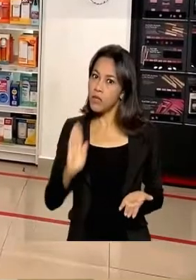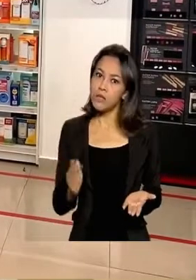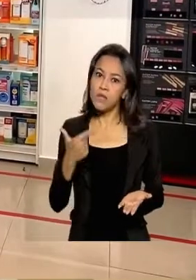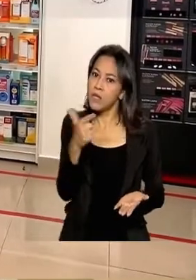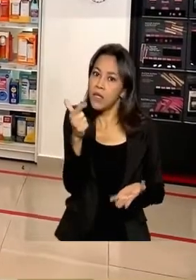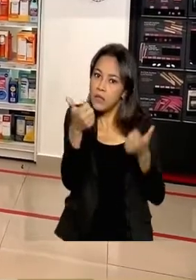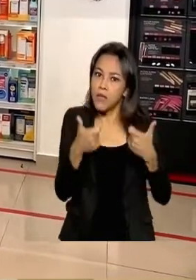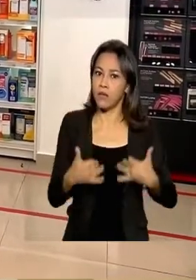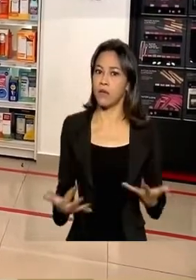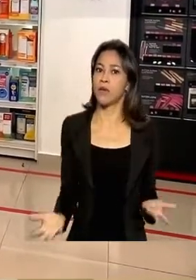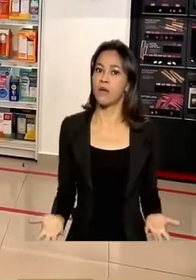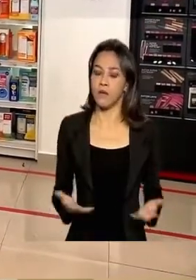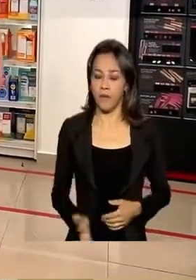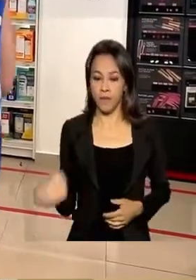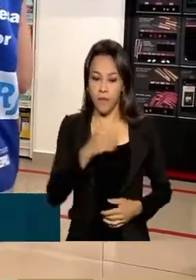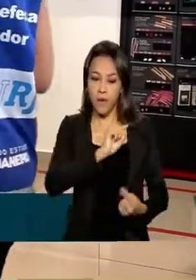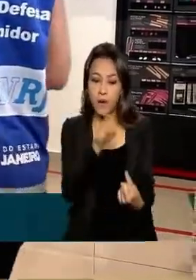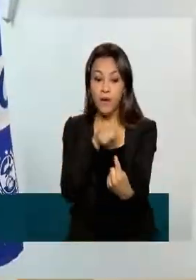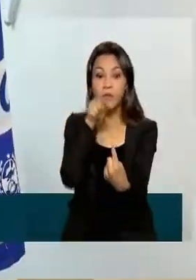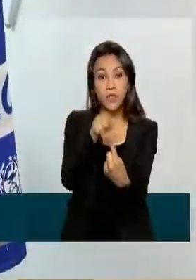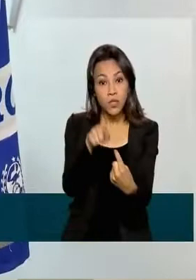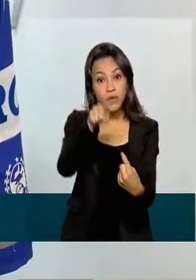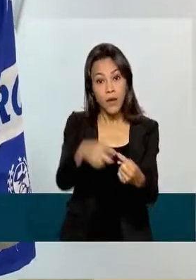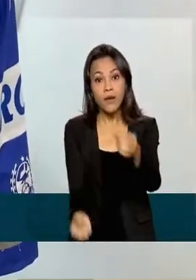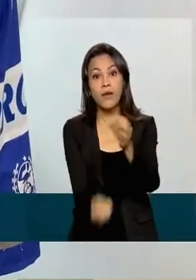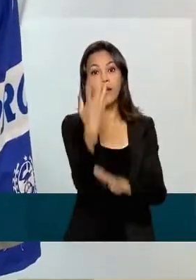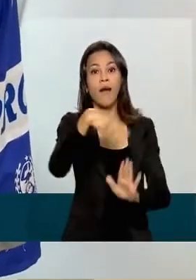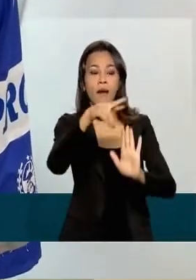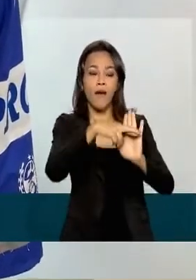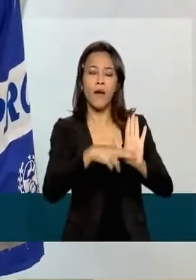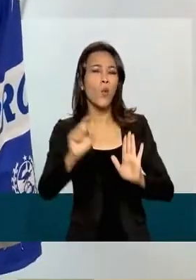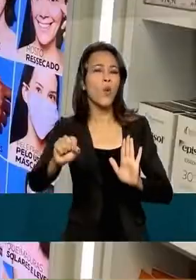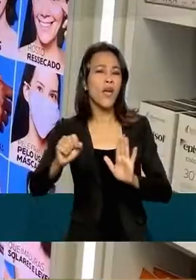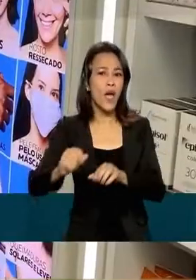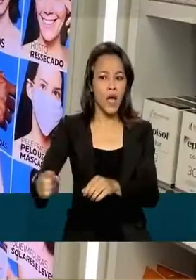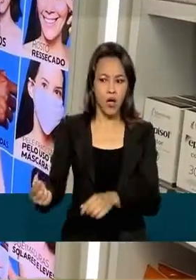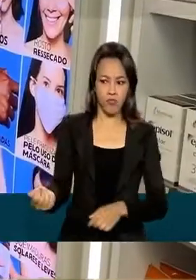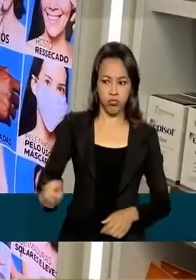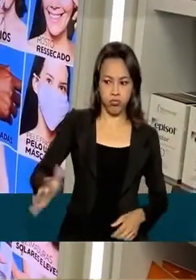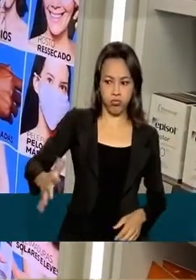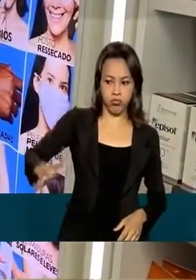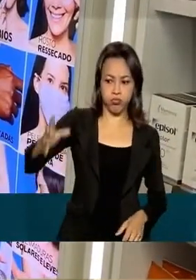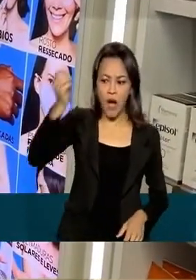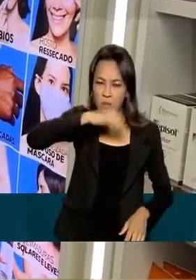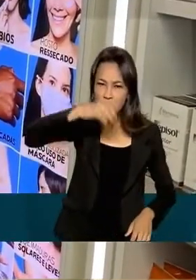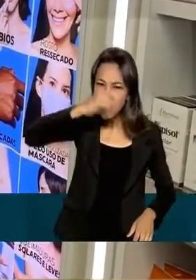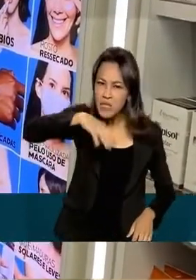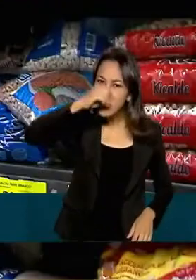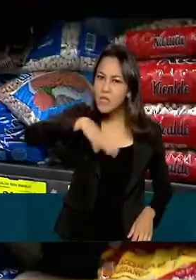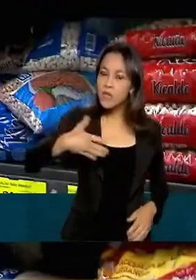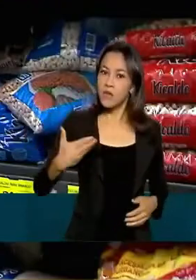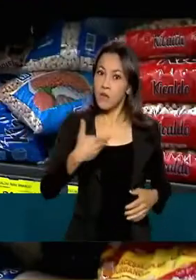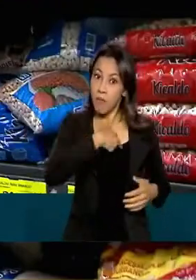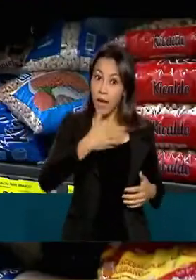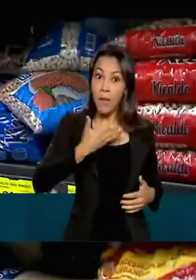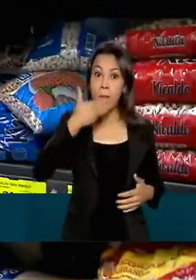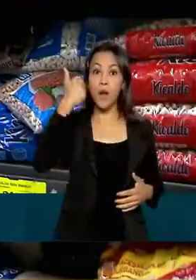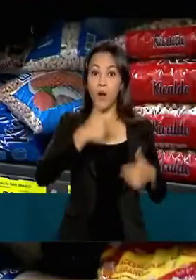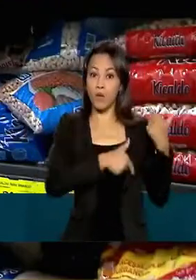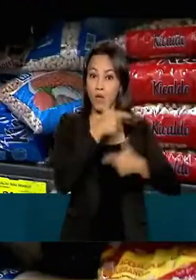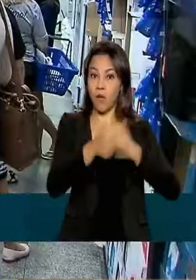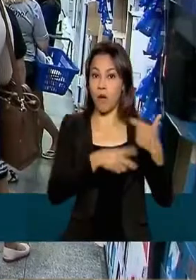Nossas informações jornalísticas falando justamente do direito do consumidor. Por quê? Um novo guia sobre